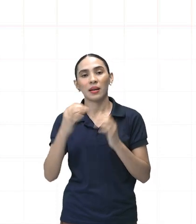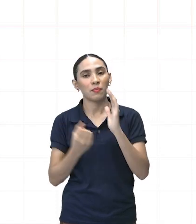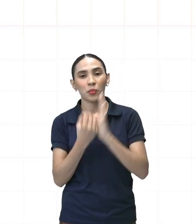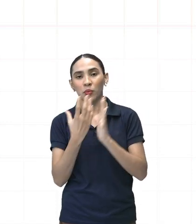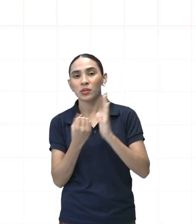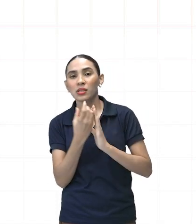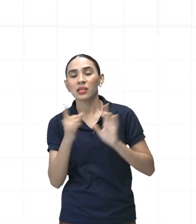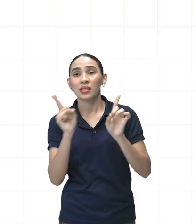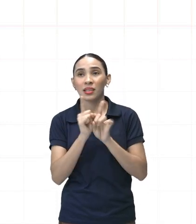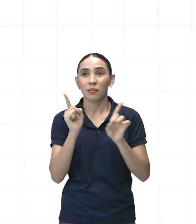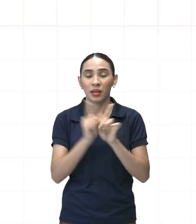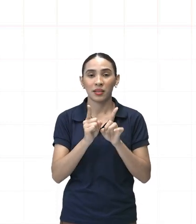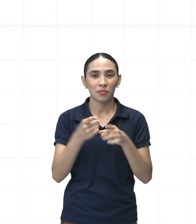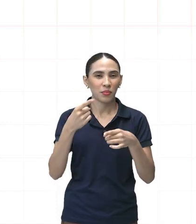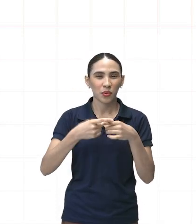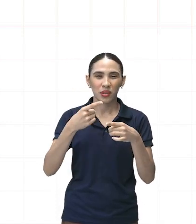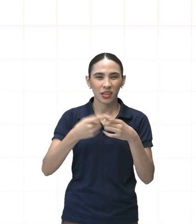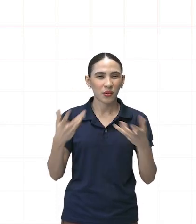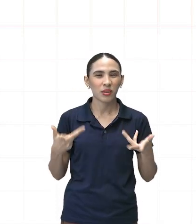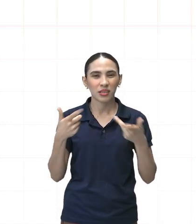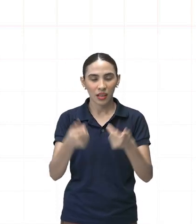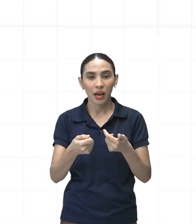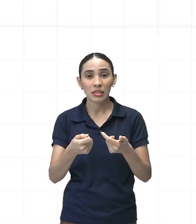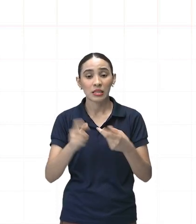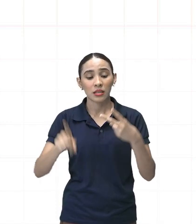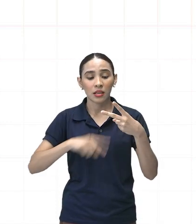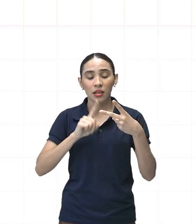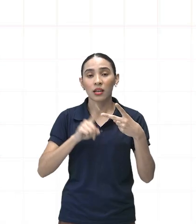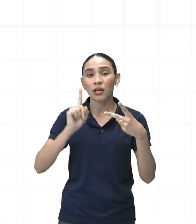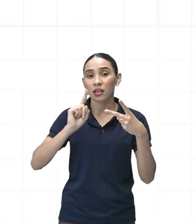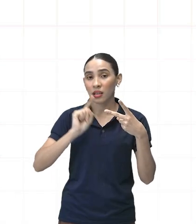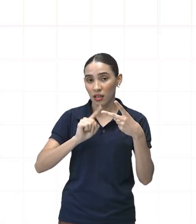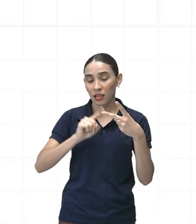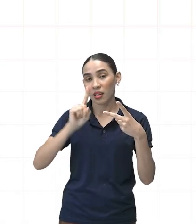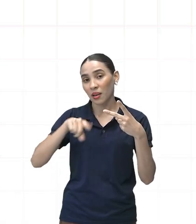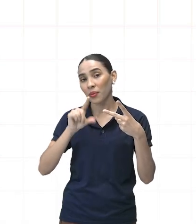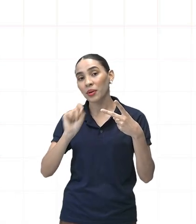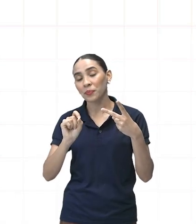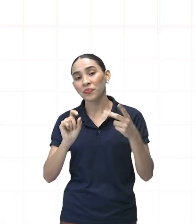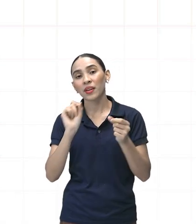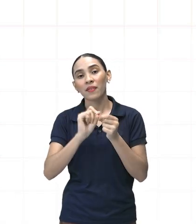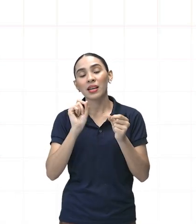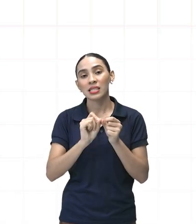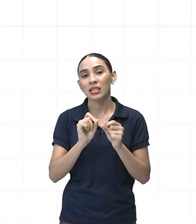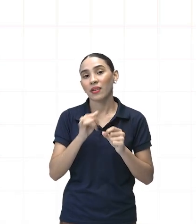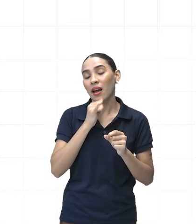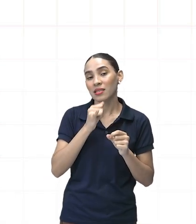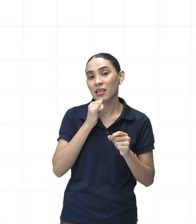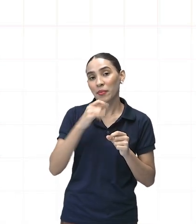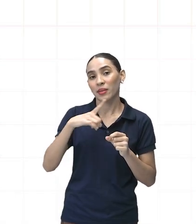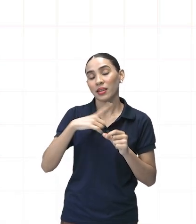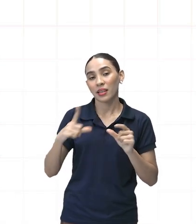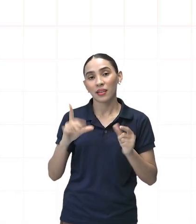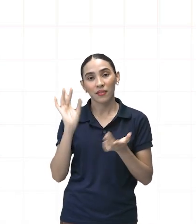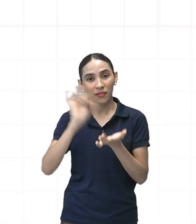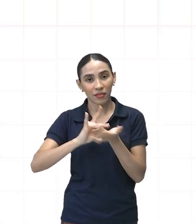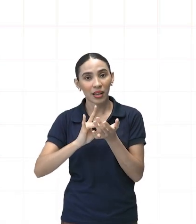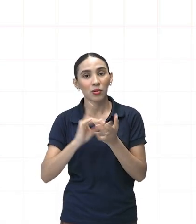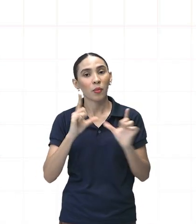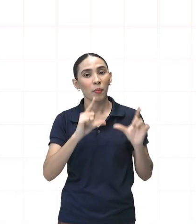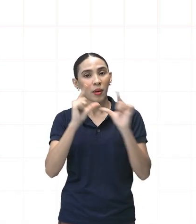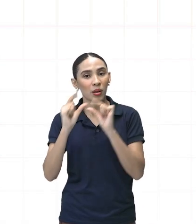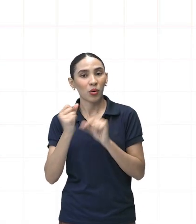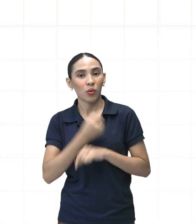produzido, até mesmo por conta da qualidade, e a outra está fazendo com que se tenha uma